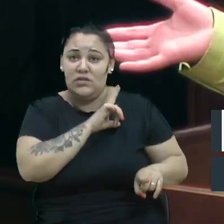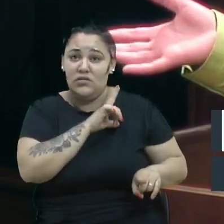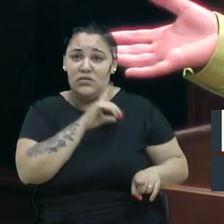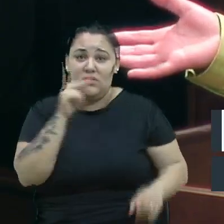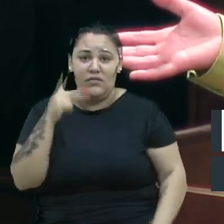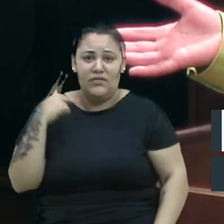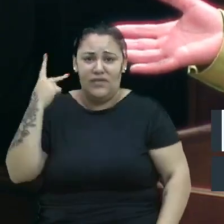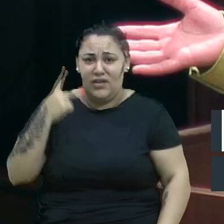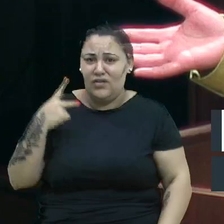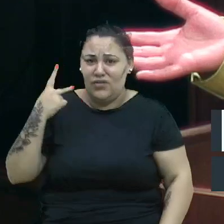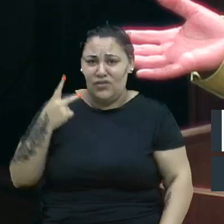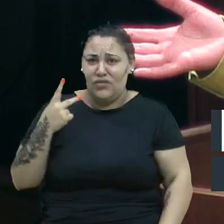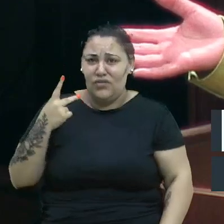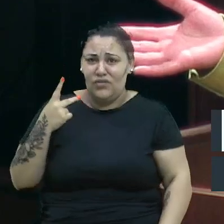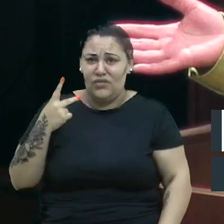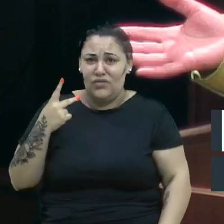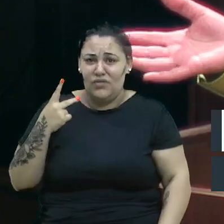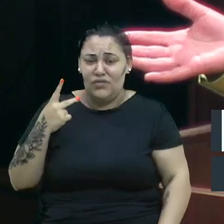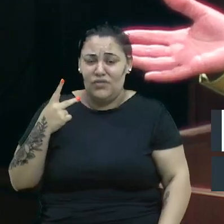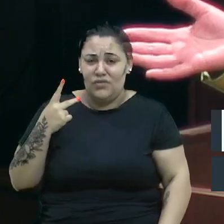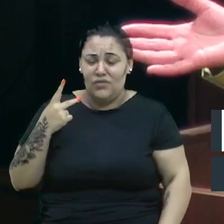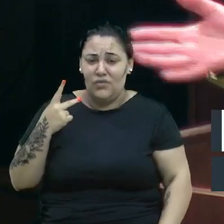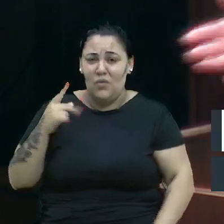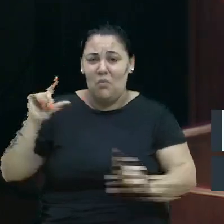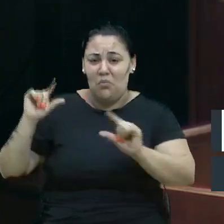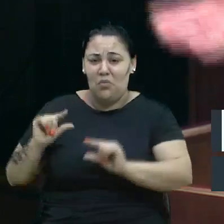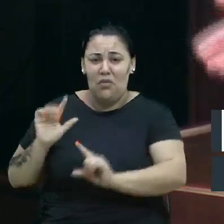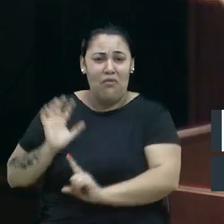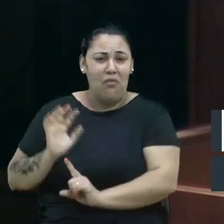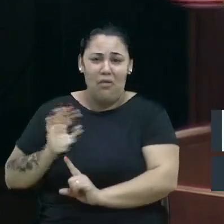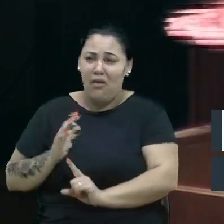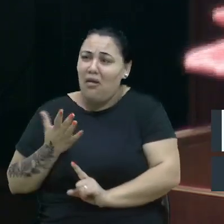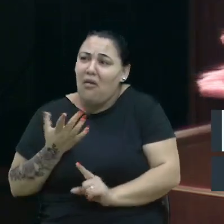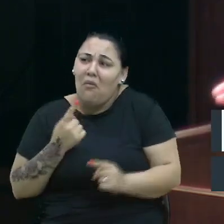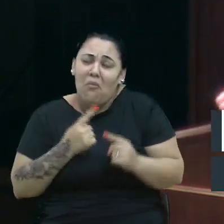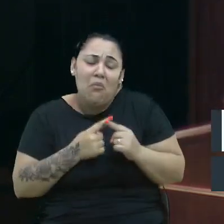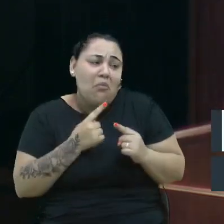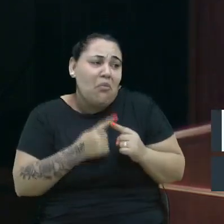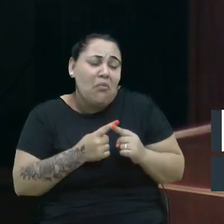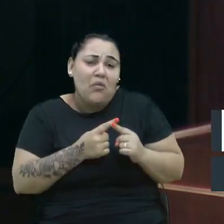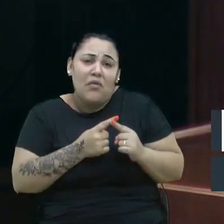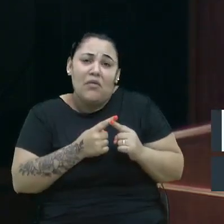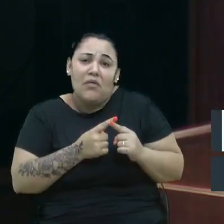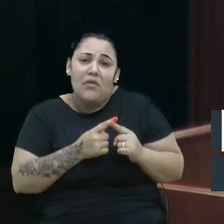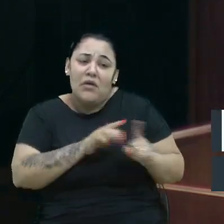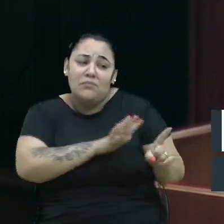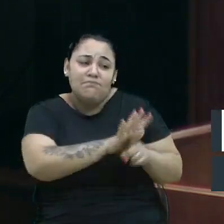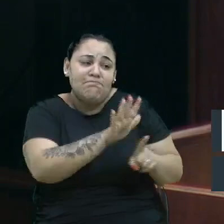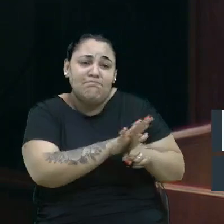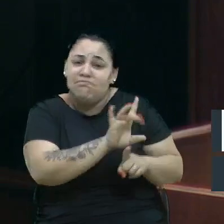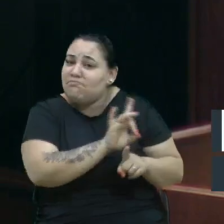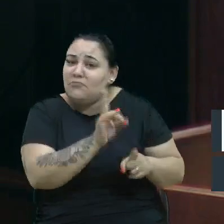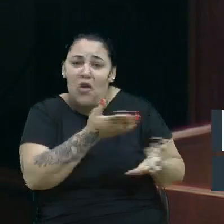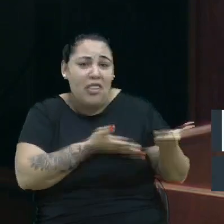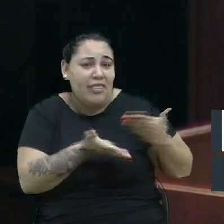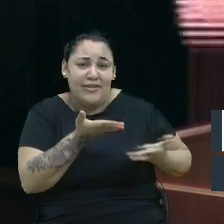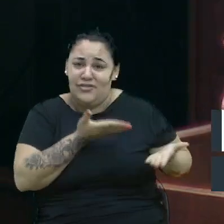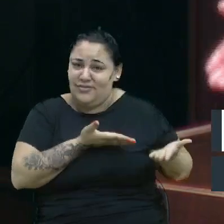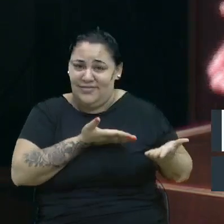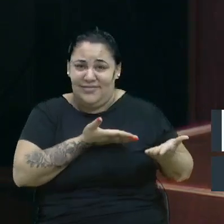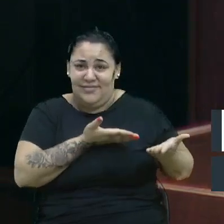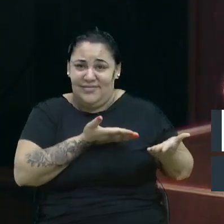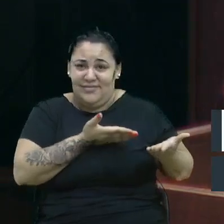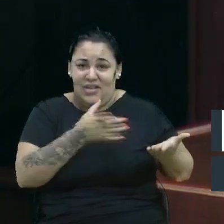eu acho, aqui dentro da Câmara de Caxias do Sul. Porque as nossas demandas não são atendidas. Nós temos meia dúzia